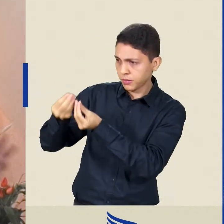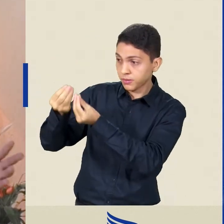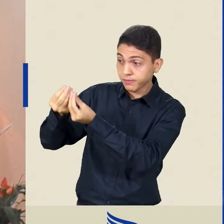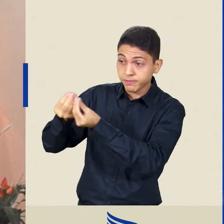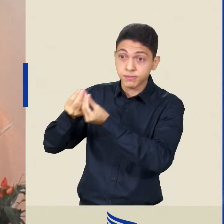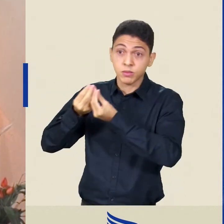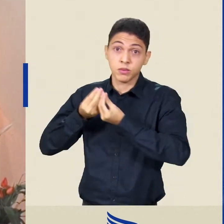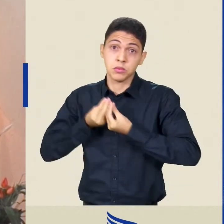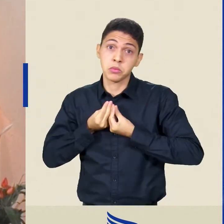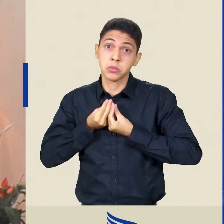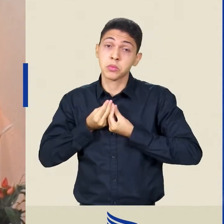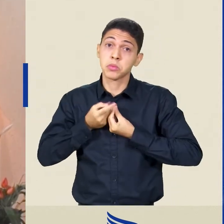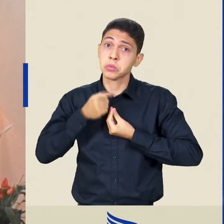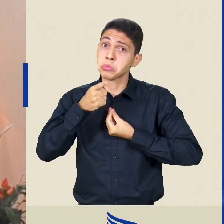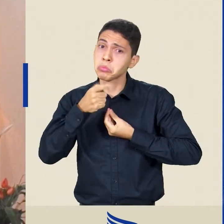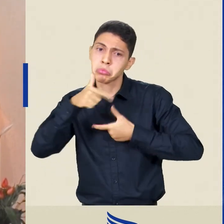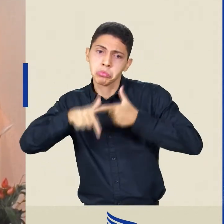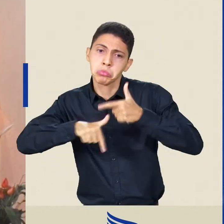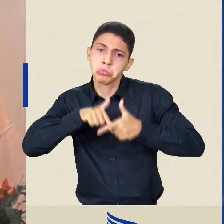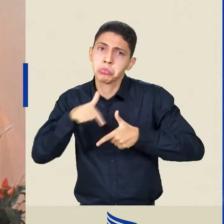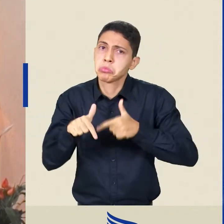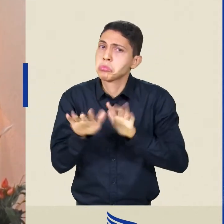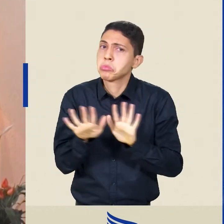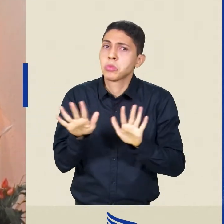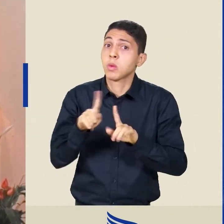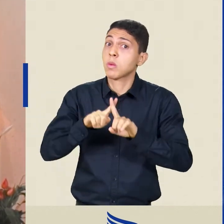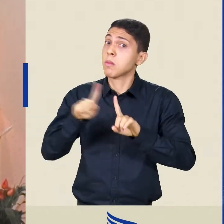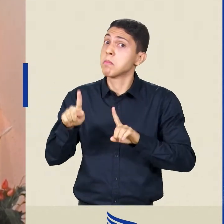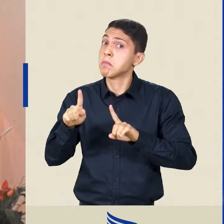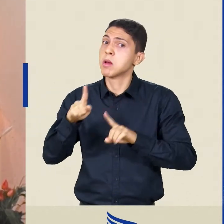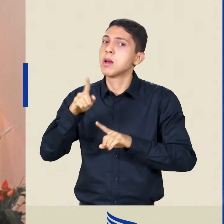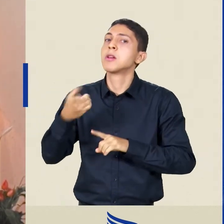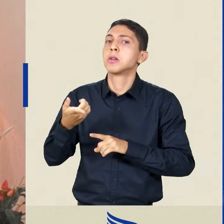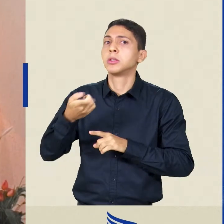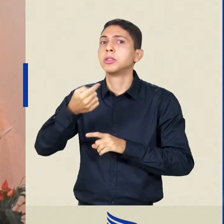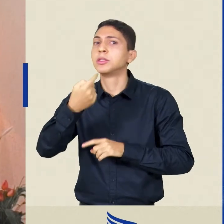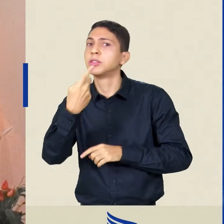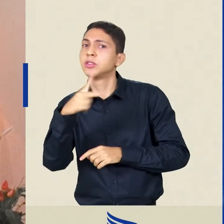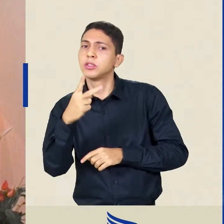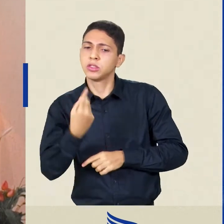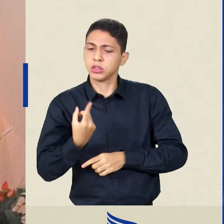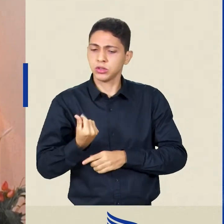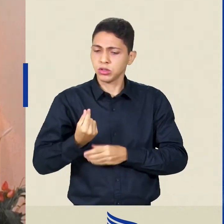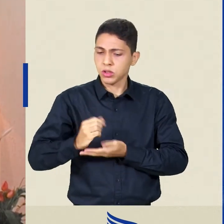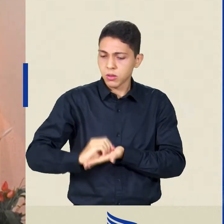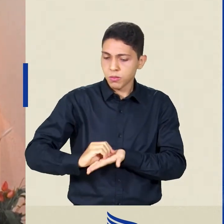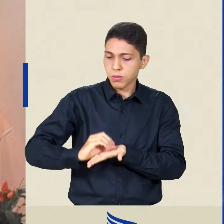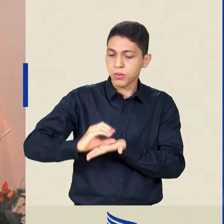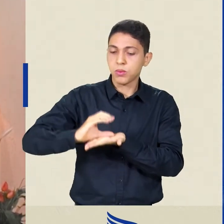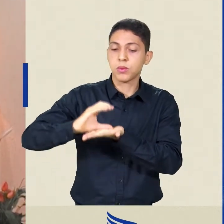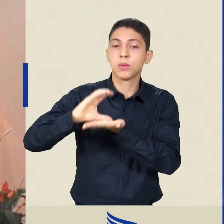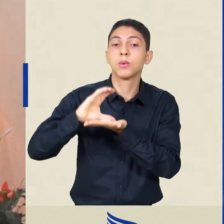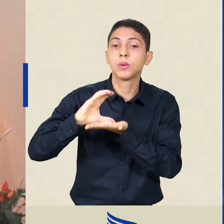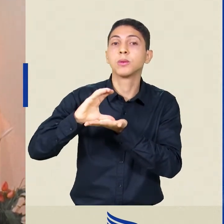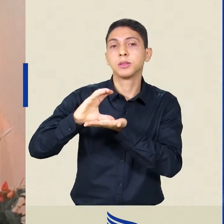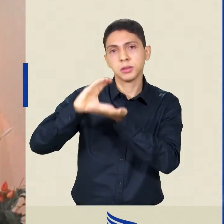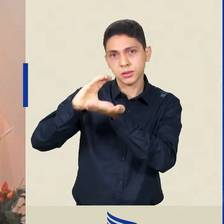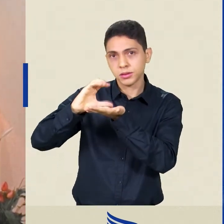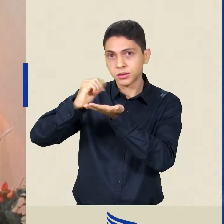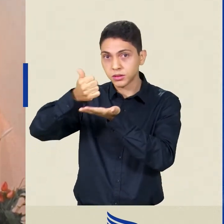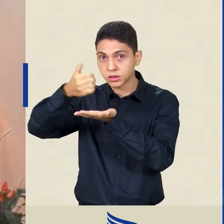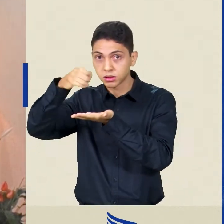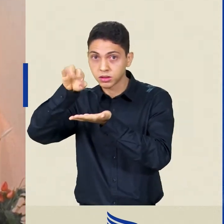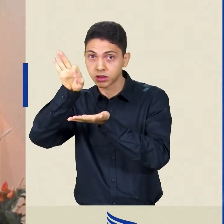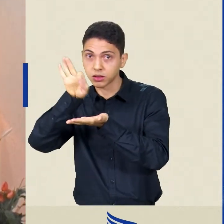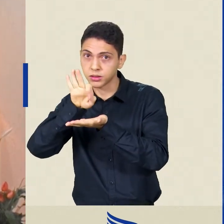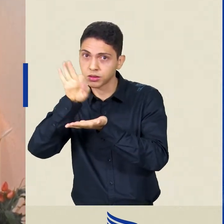Você não fez nada para recebê-la, mas o seu patrimônio aumentou. Você auferiu renda. Então 10% da herança